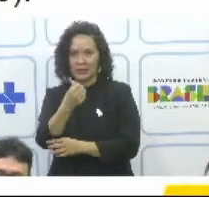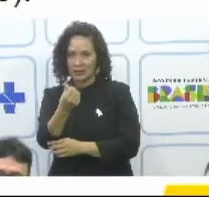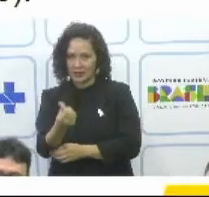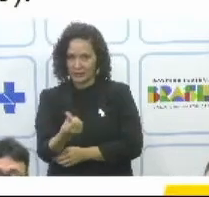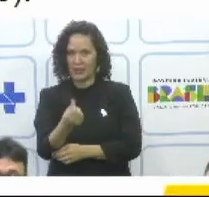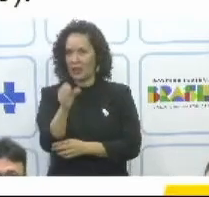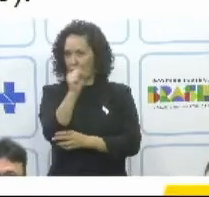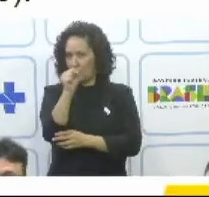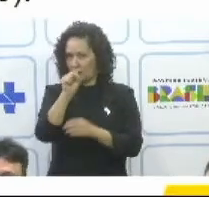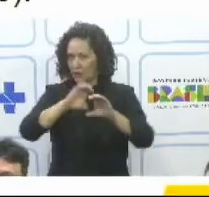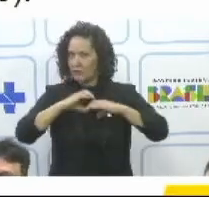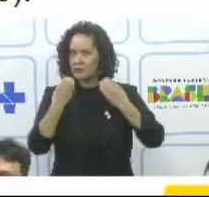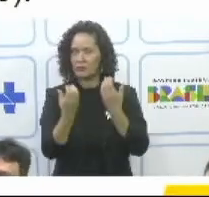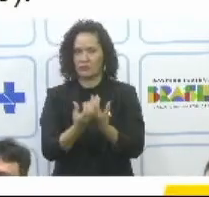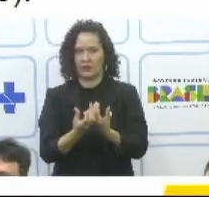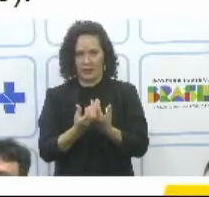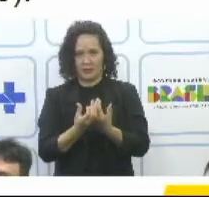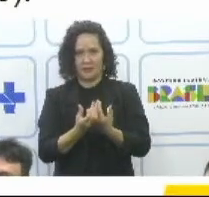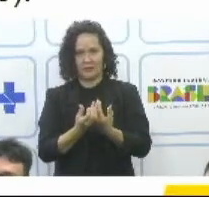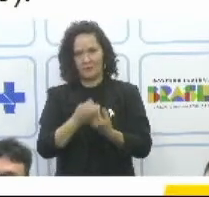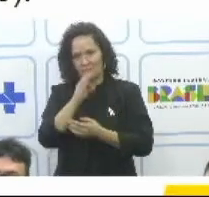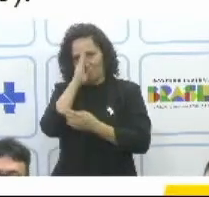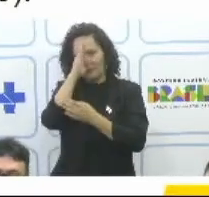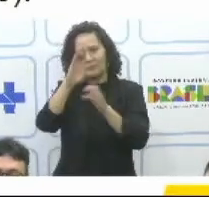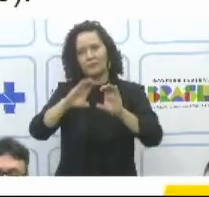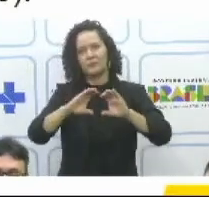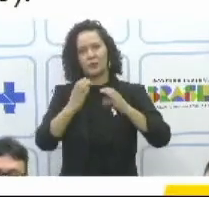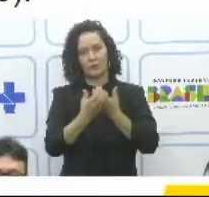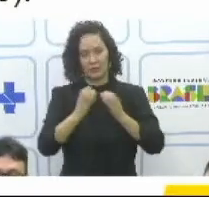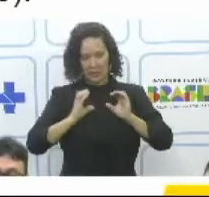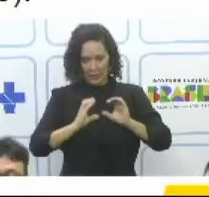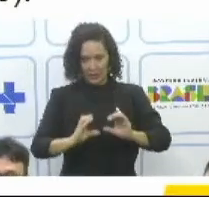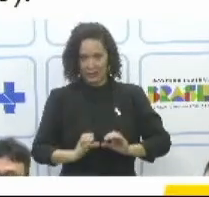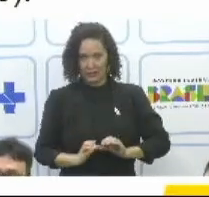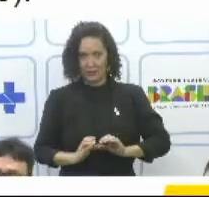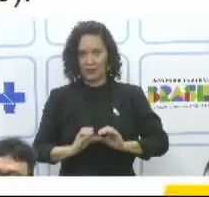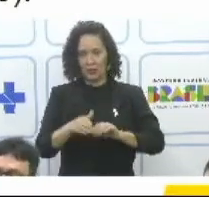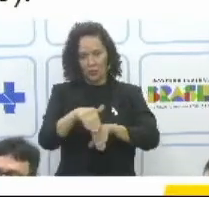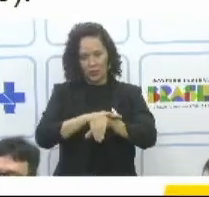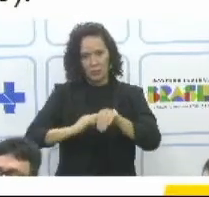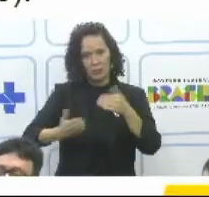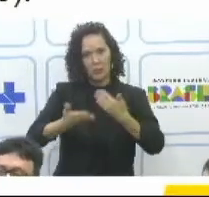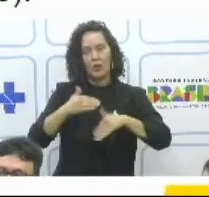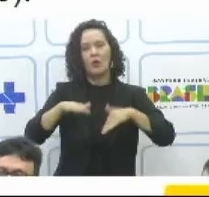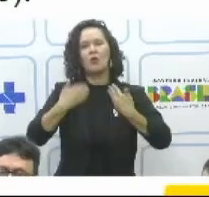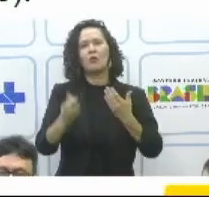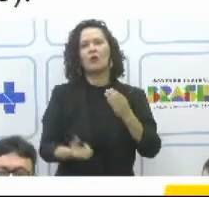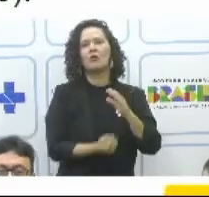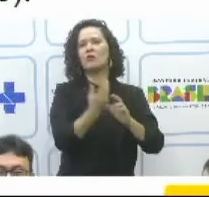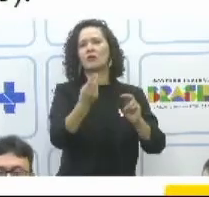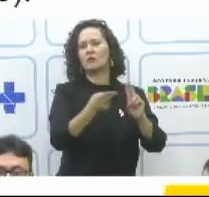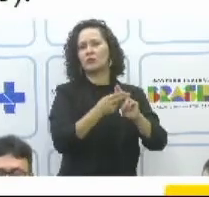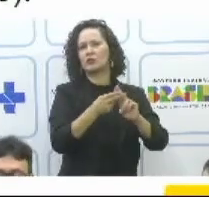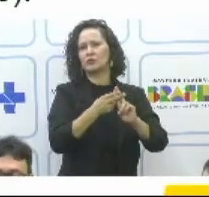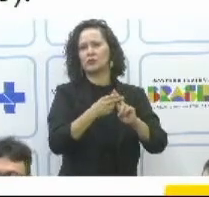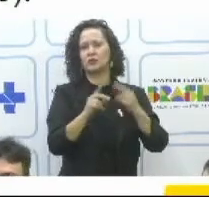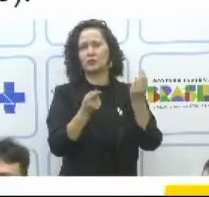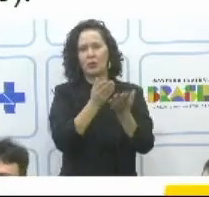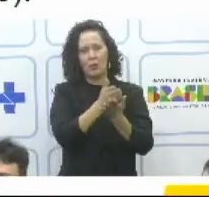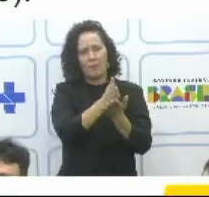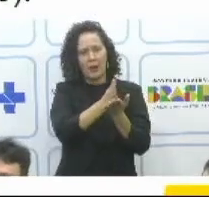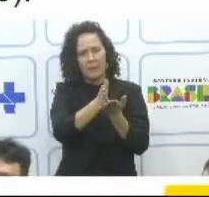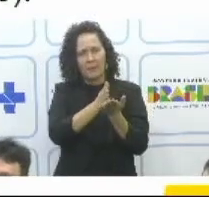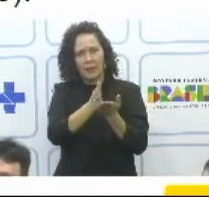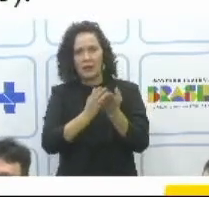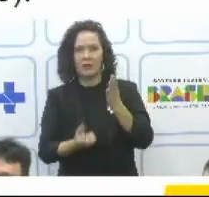grande conferência cidadã, onde se discutiu, né, as diretrizes que iriam formar o SUS, que iriam compor o nosso...